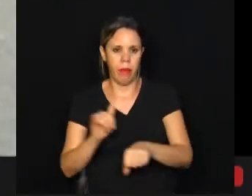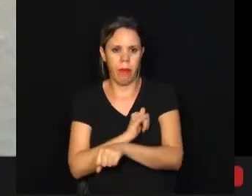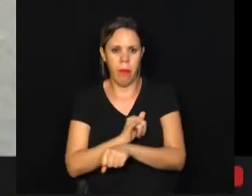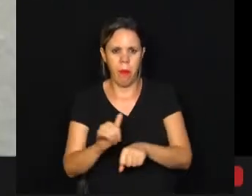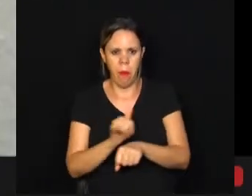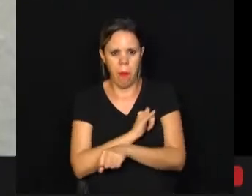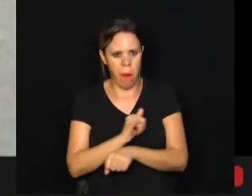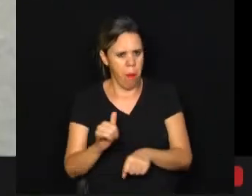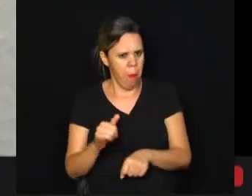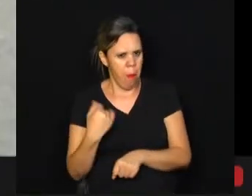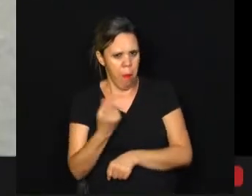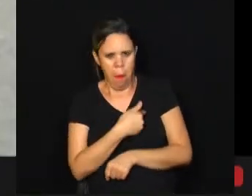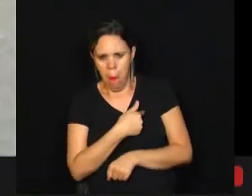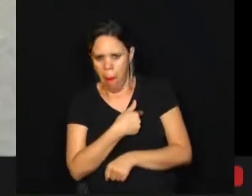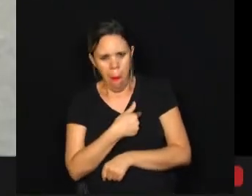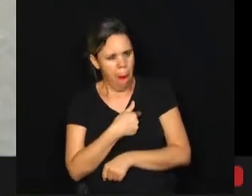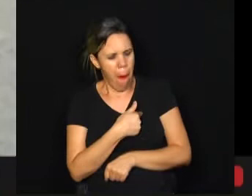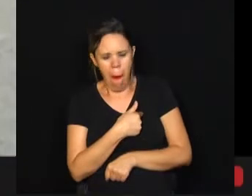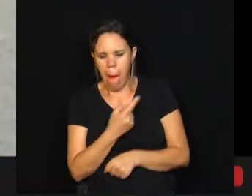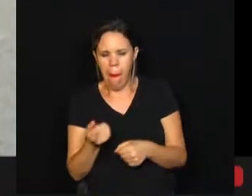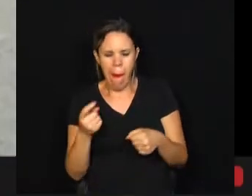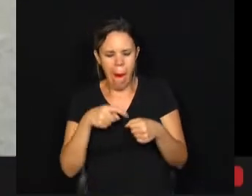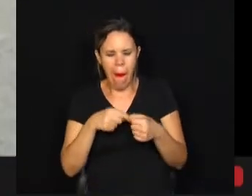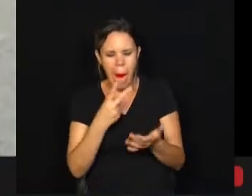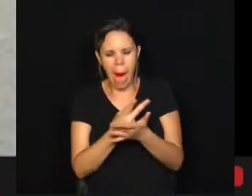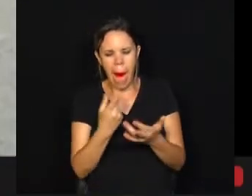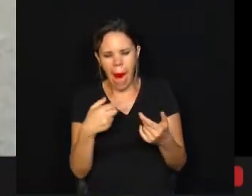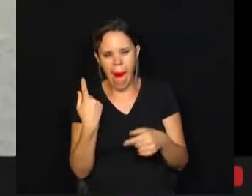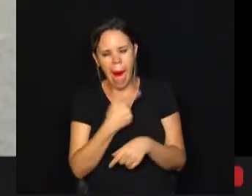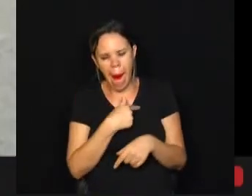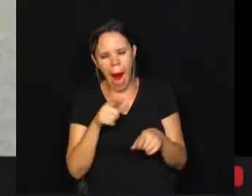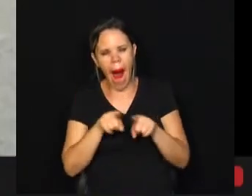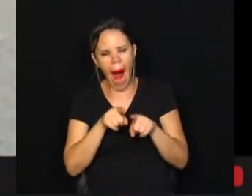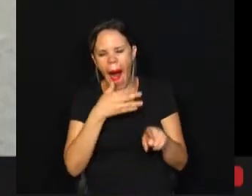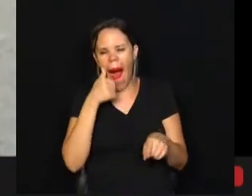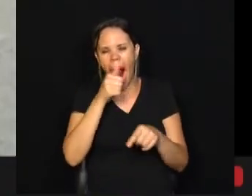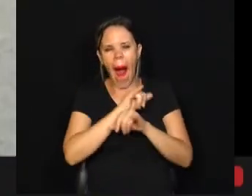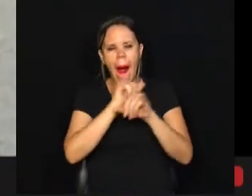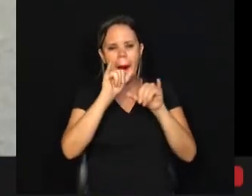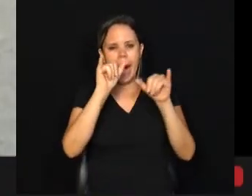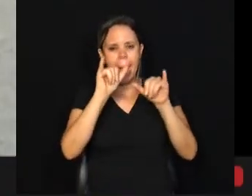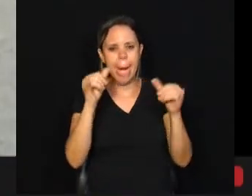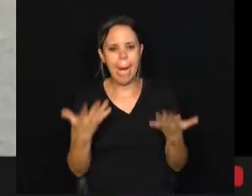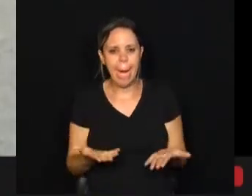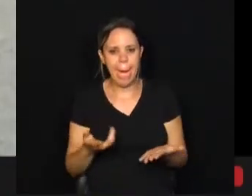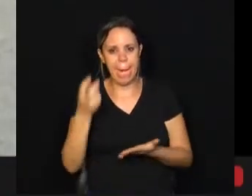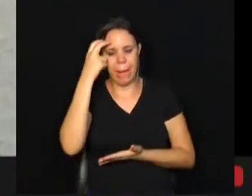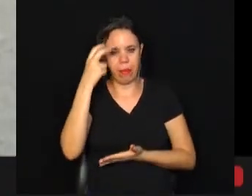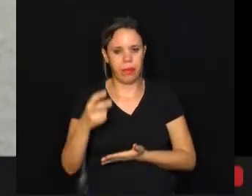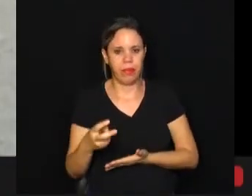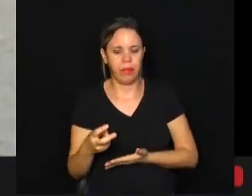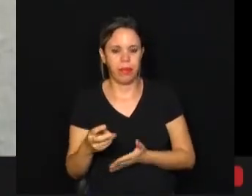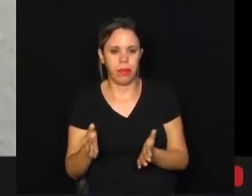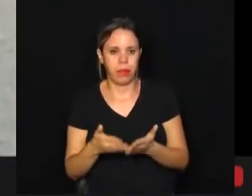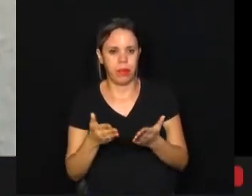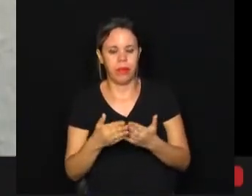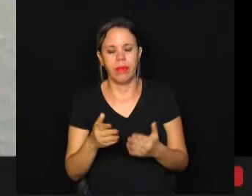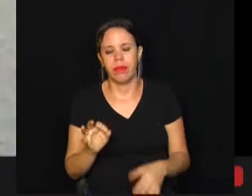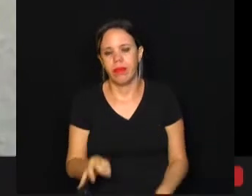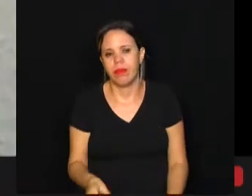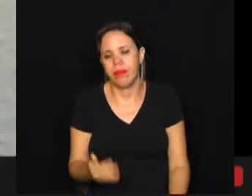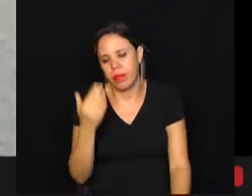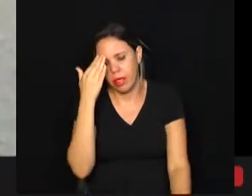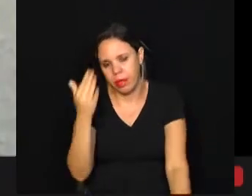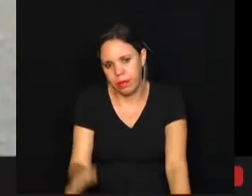que simplesmente a gente não reprima, mas que a gente também provenha, que a gente fomente expressões culturais que venham na periferia. É isso.